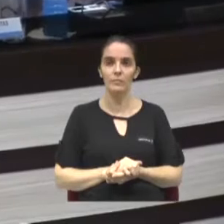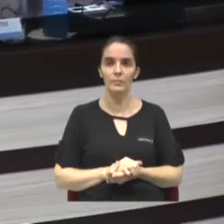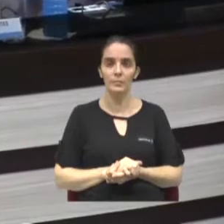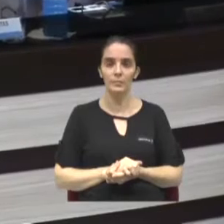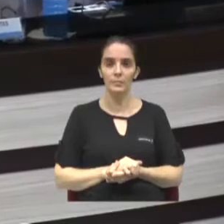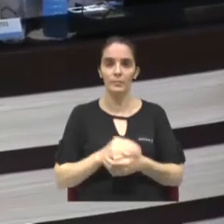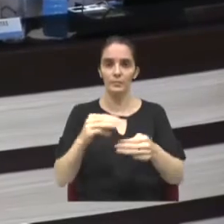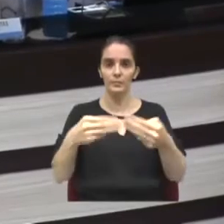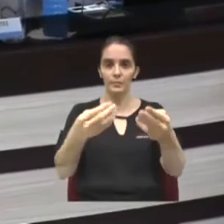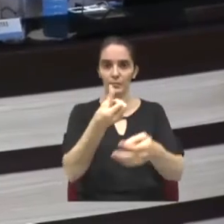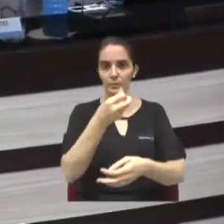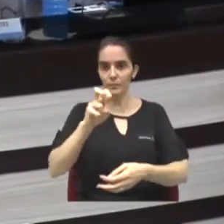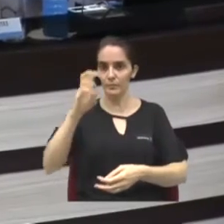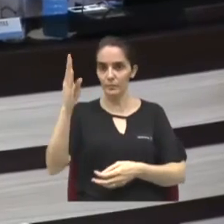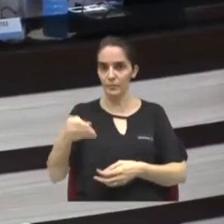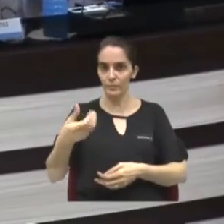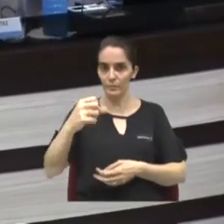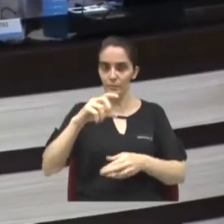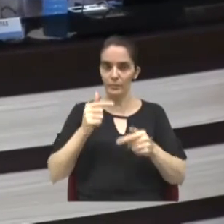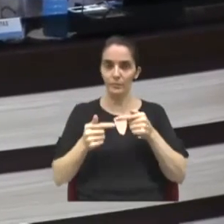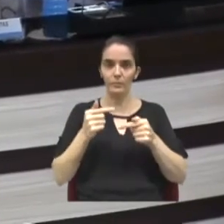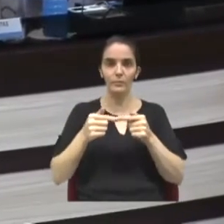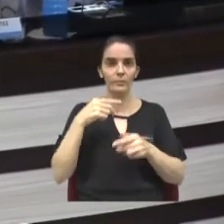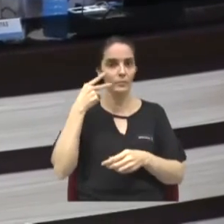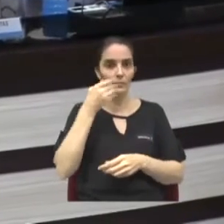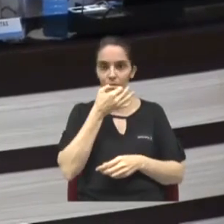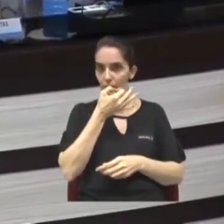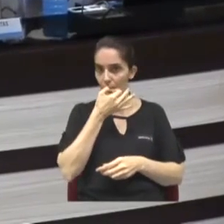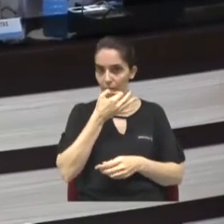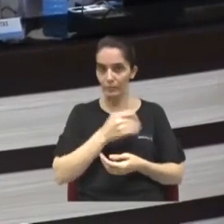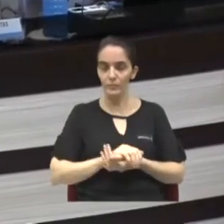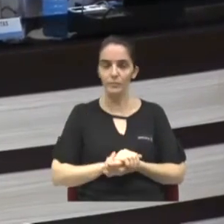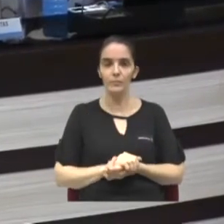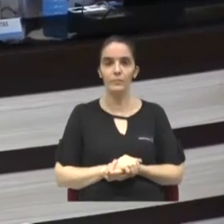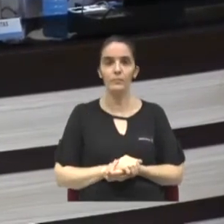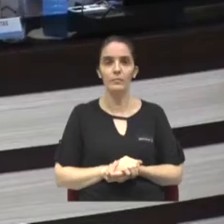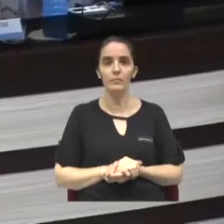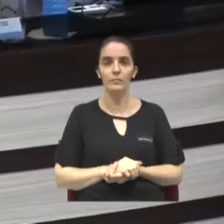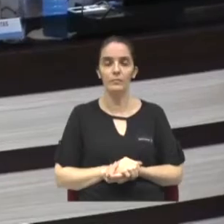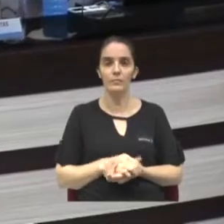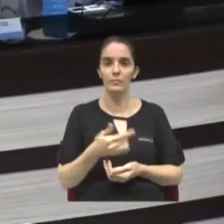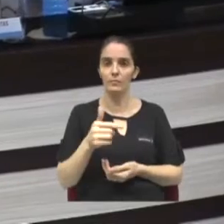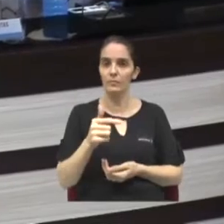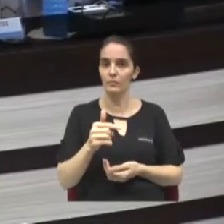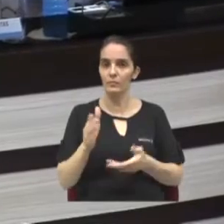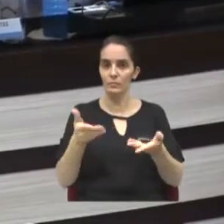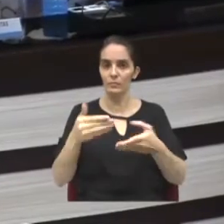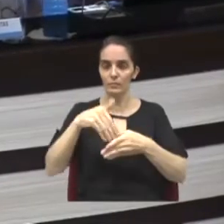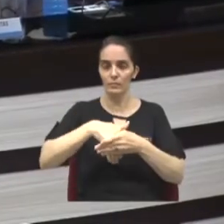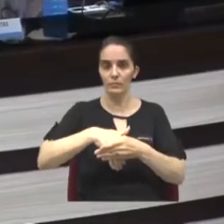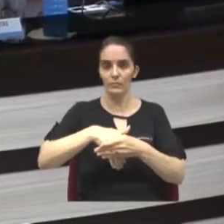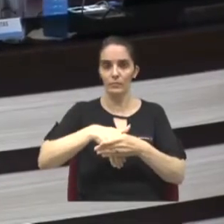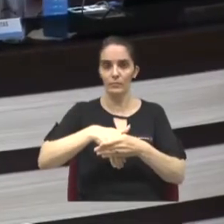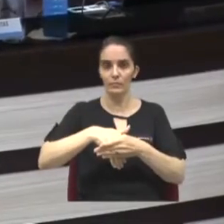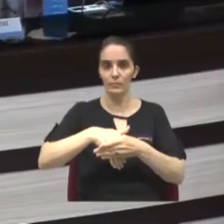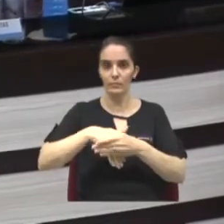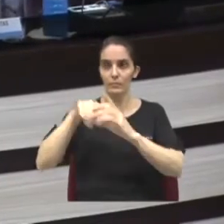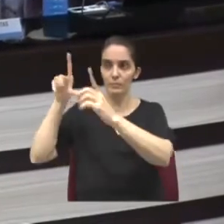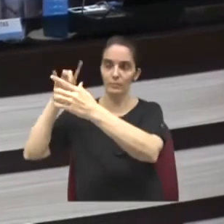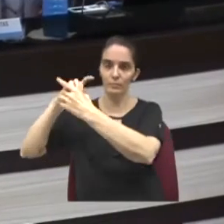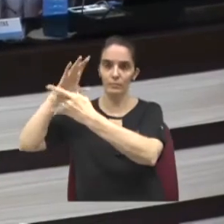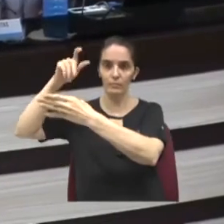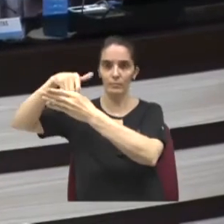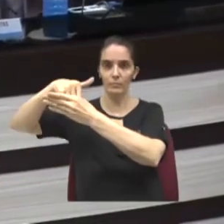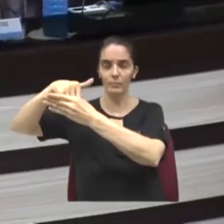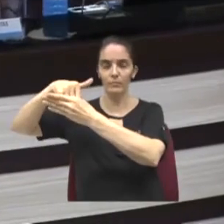A moção 65/19 está em discussão. Algum vereador deseja discutir? Não havendo, vai à votação e o painel de votação